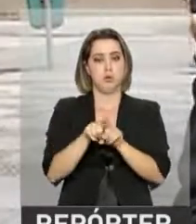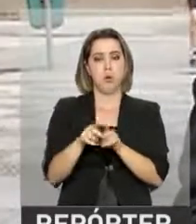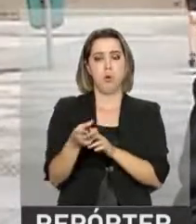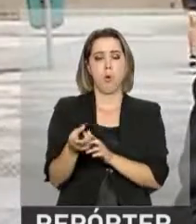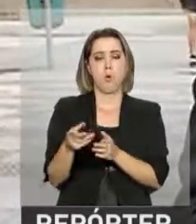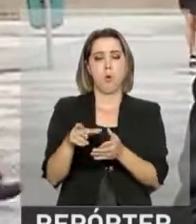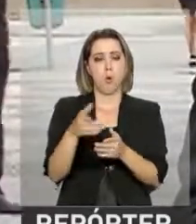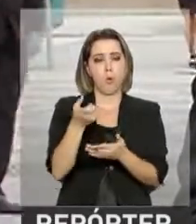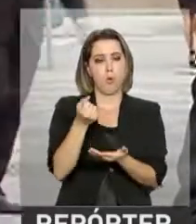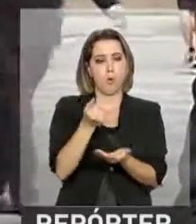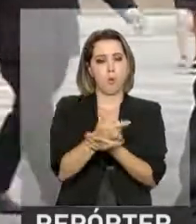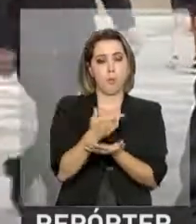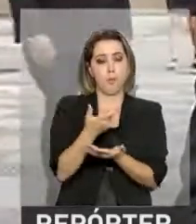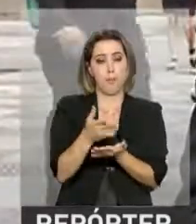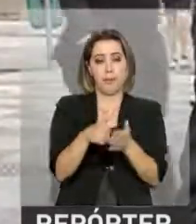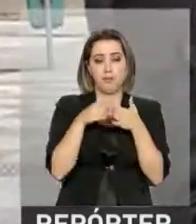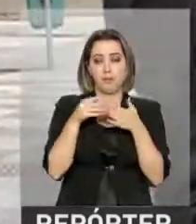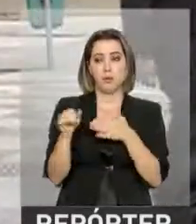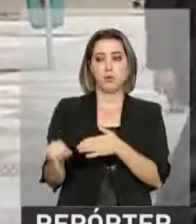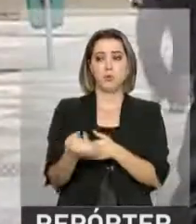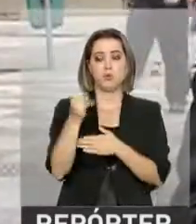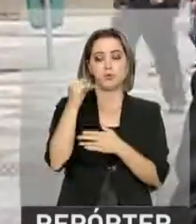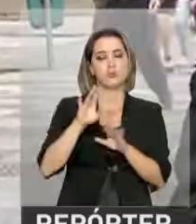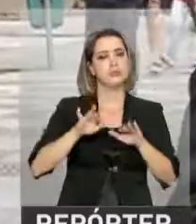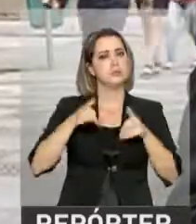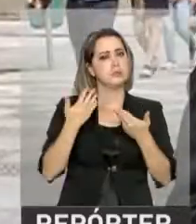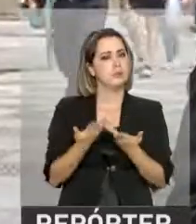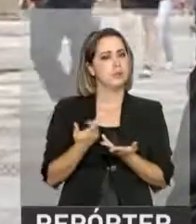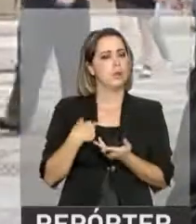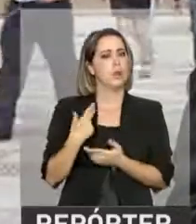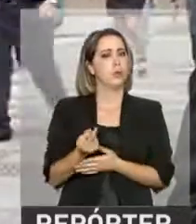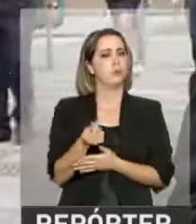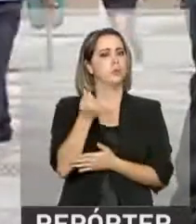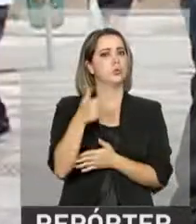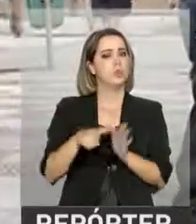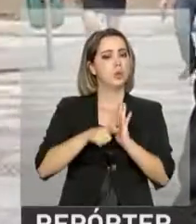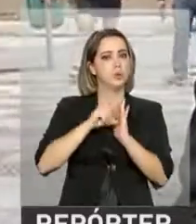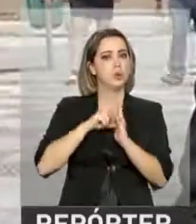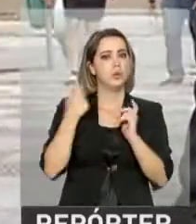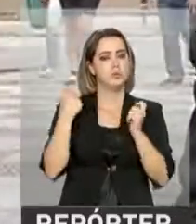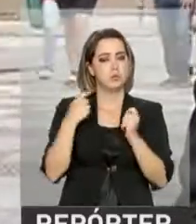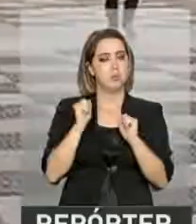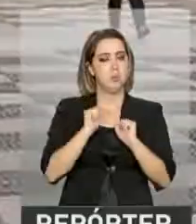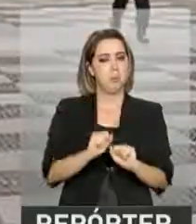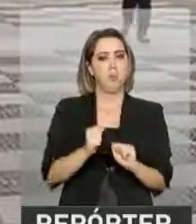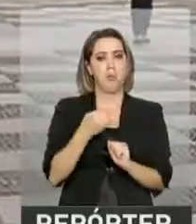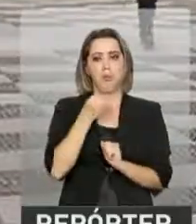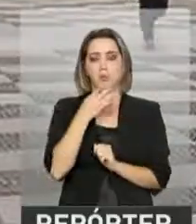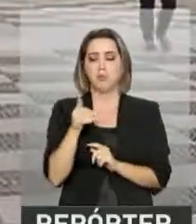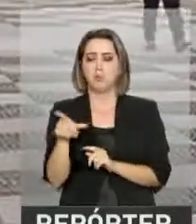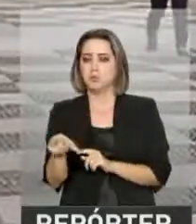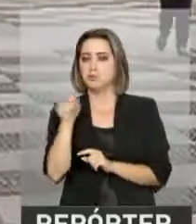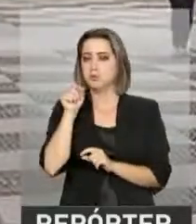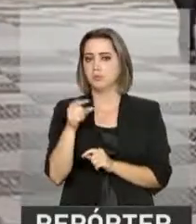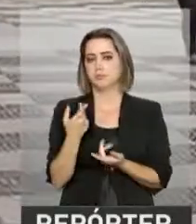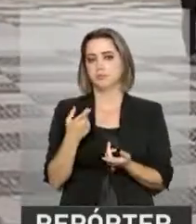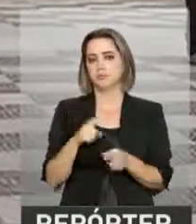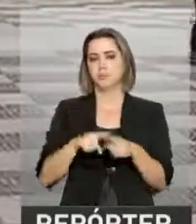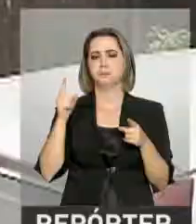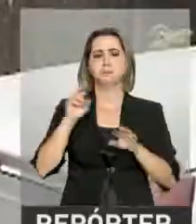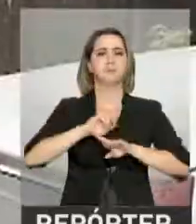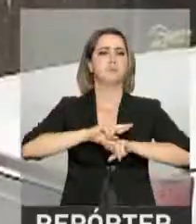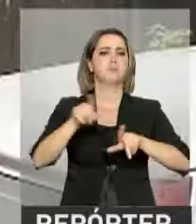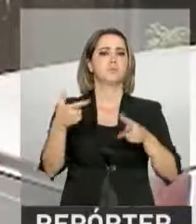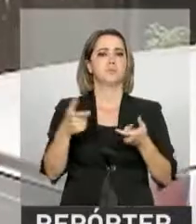juros. Aí fica a pergunta, para ter o dinheiro na mão mais rapidamente, vale a pena fazer essa opção? Muita gente nem pensa